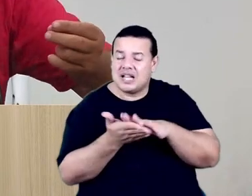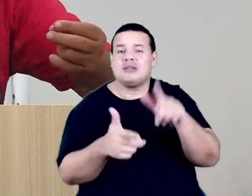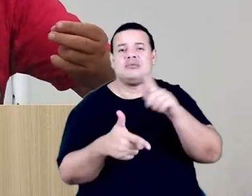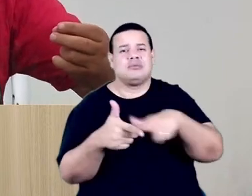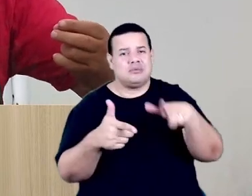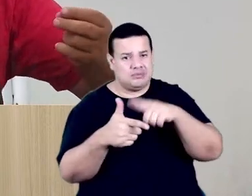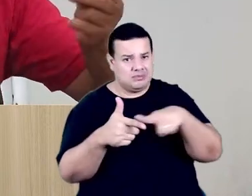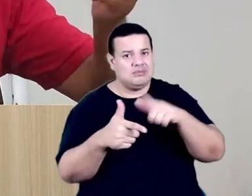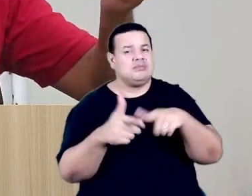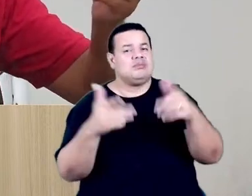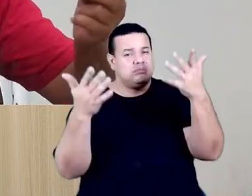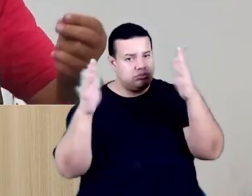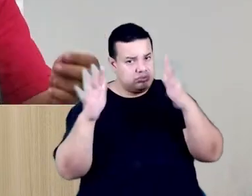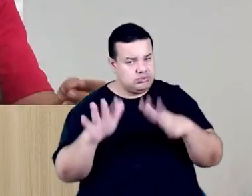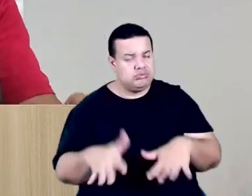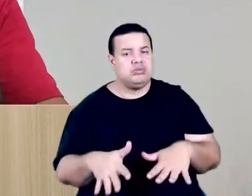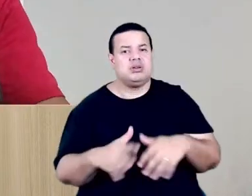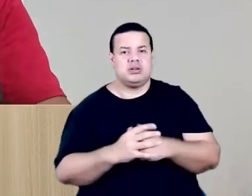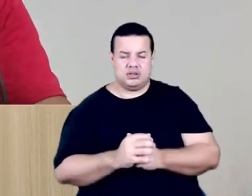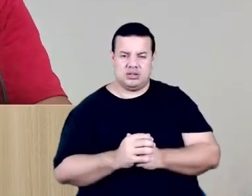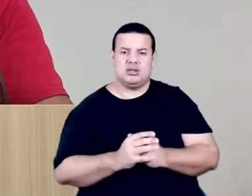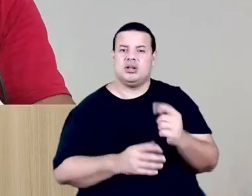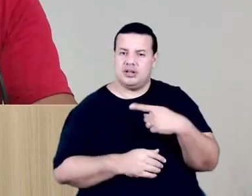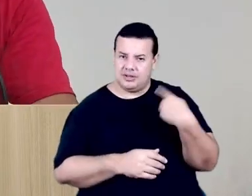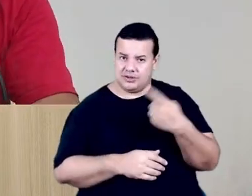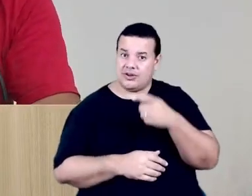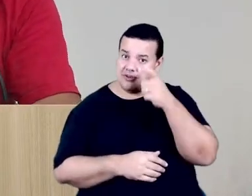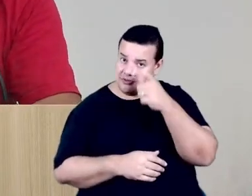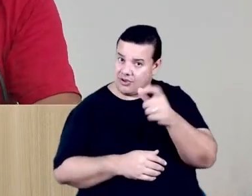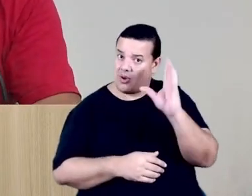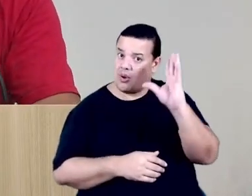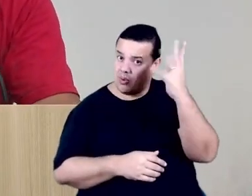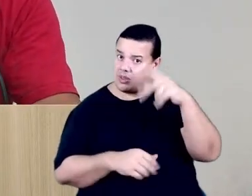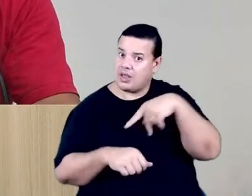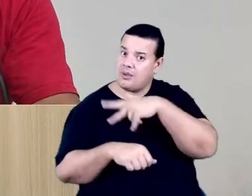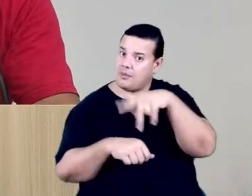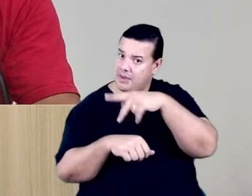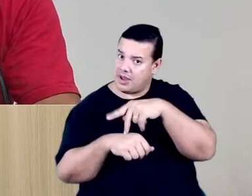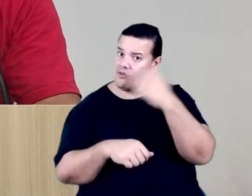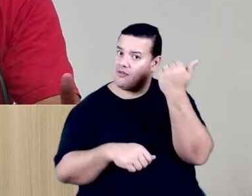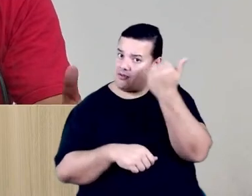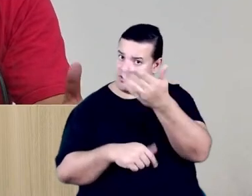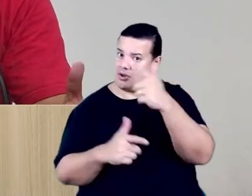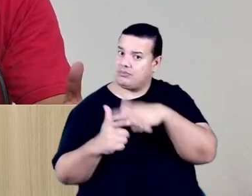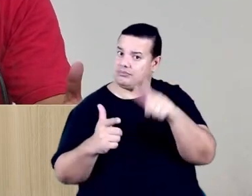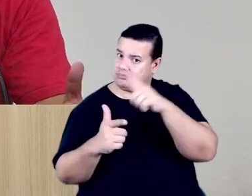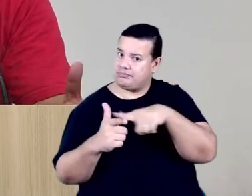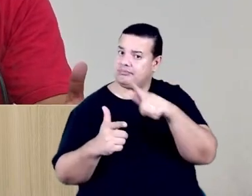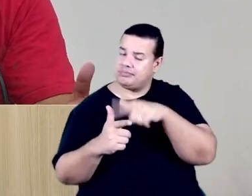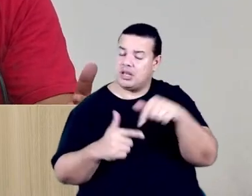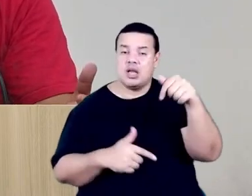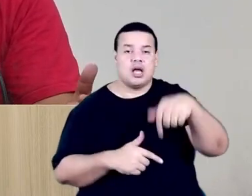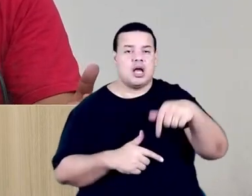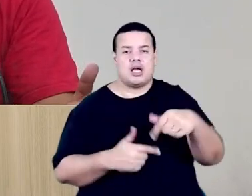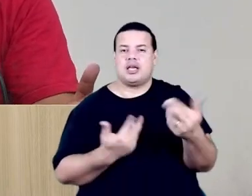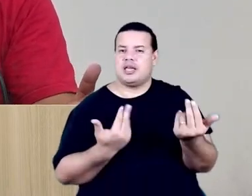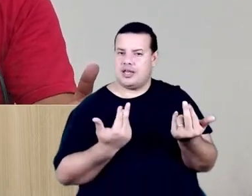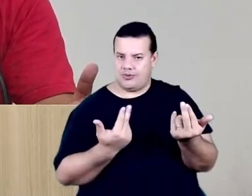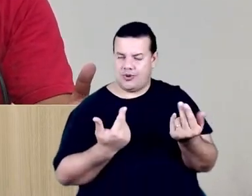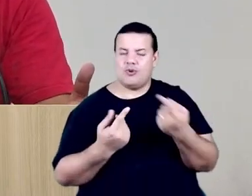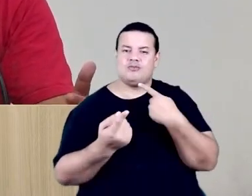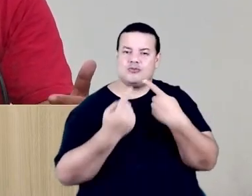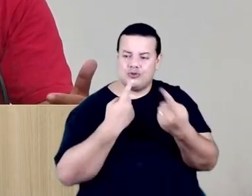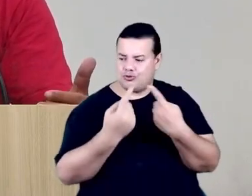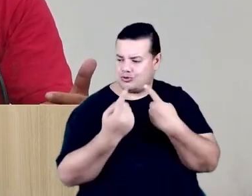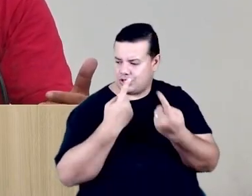nós nós vemos lá o que tá acontecendo nos nos países aí fora e aqui não é diferente o diálogo ele tem que